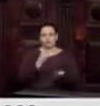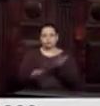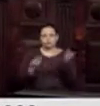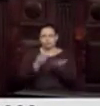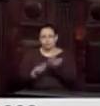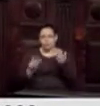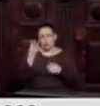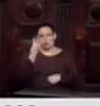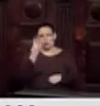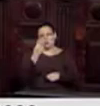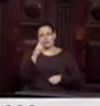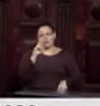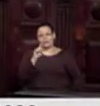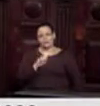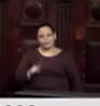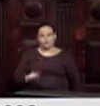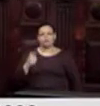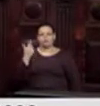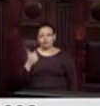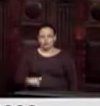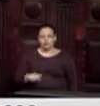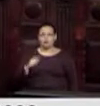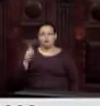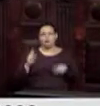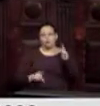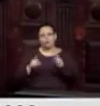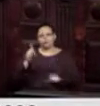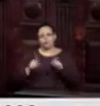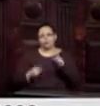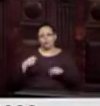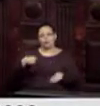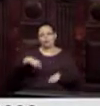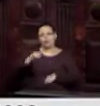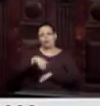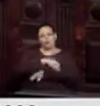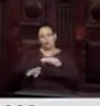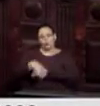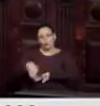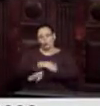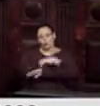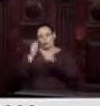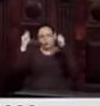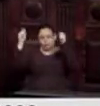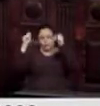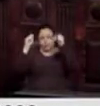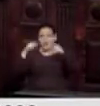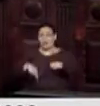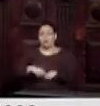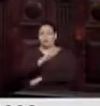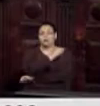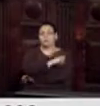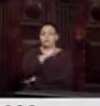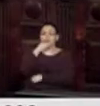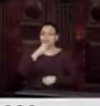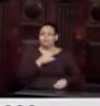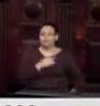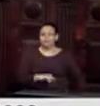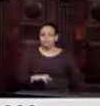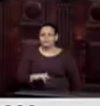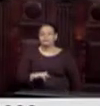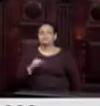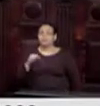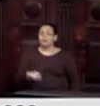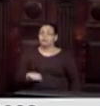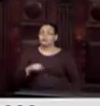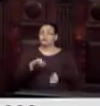4 vezes ressurgiu e a população foi para as ruas. Aqui no Rio de Janeiro, lamentavelmente, que